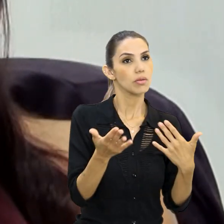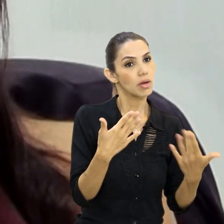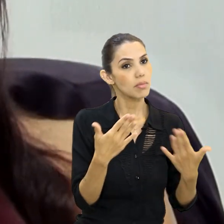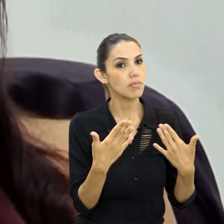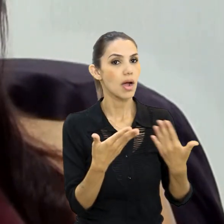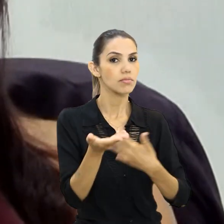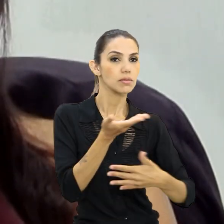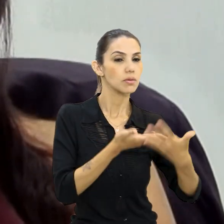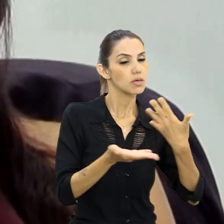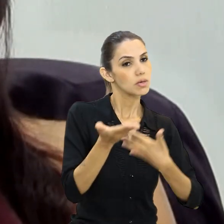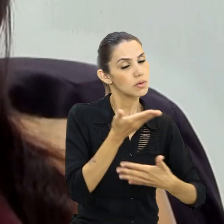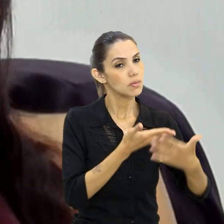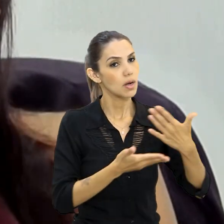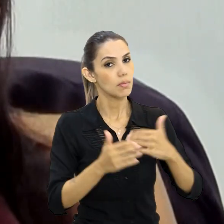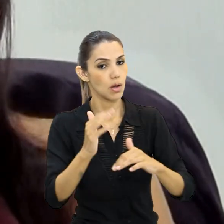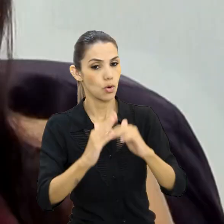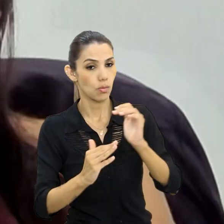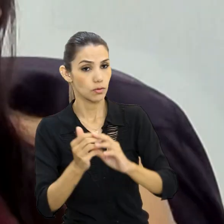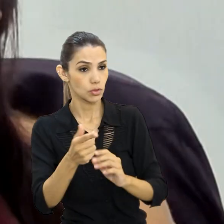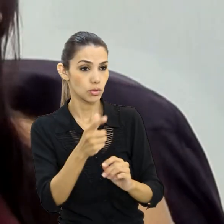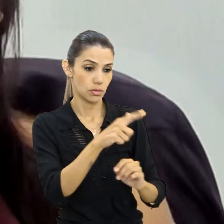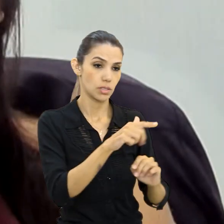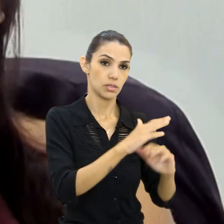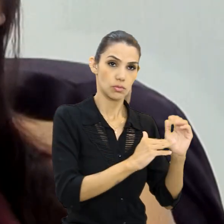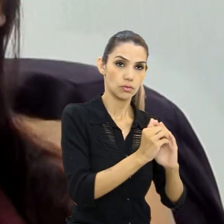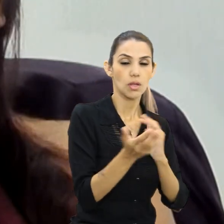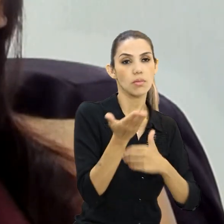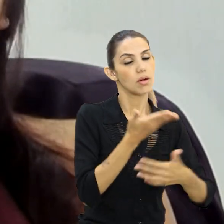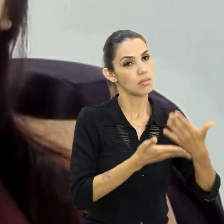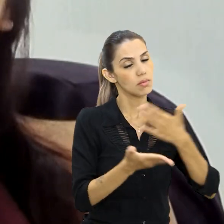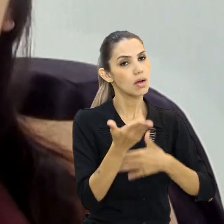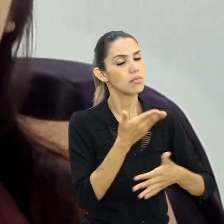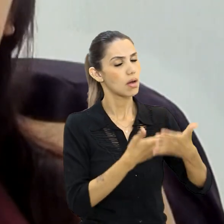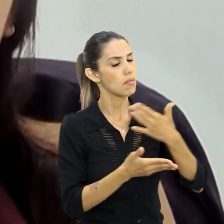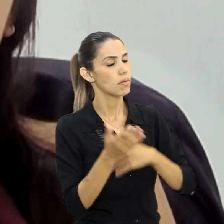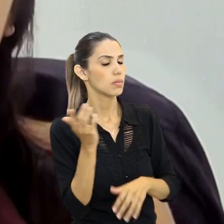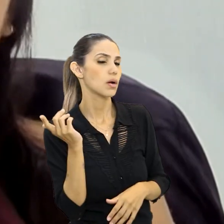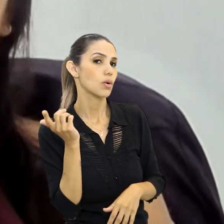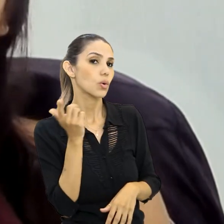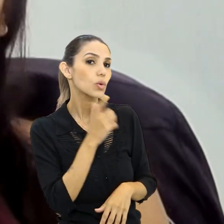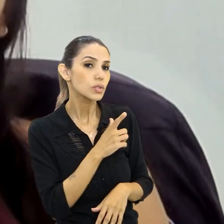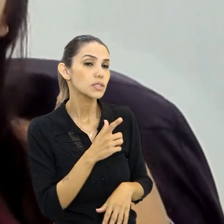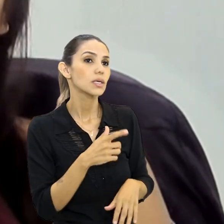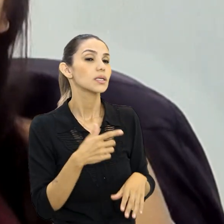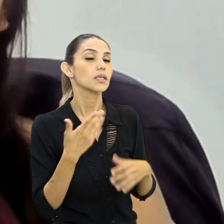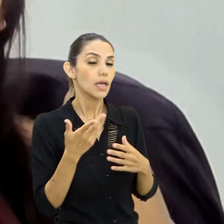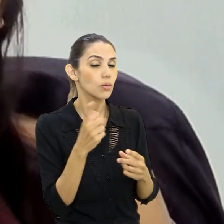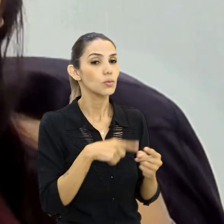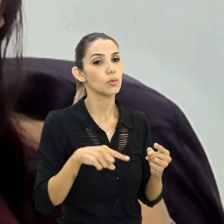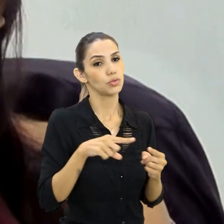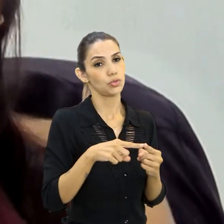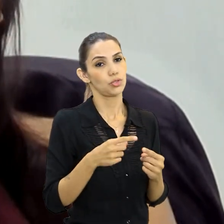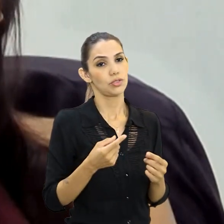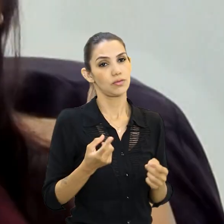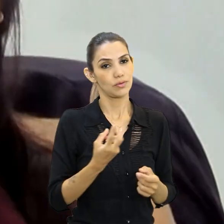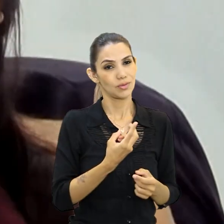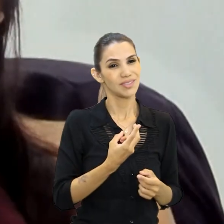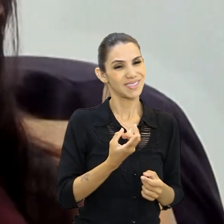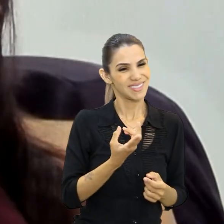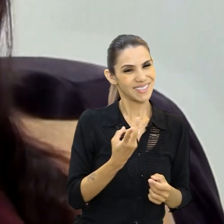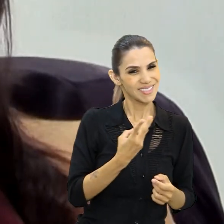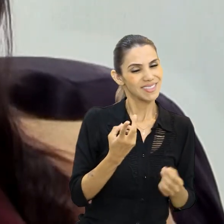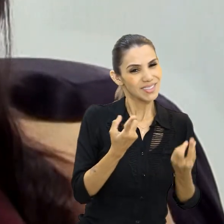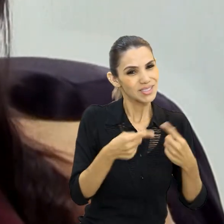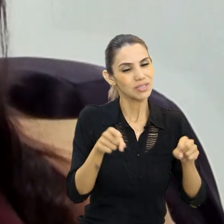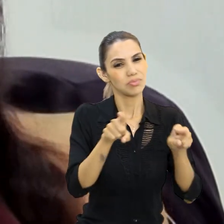do projeto, né? Conseguir melhorar a terapêutica e o uso desses medicamentos com a associação de